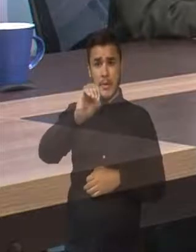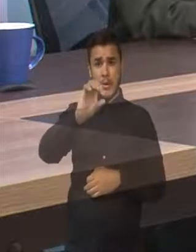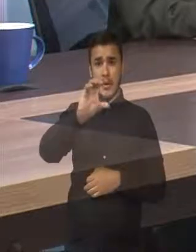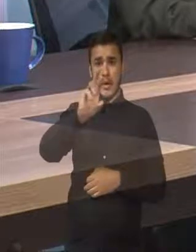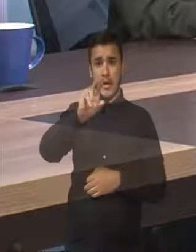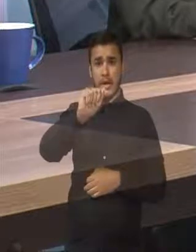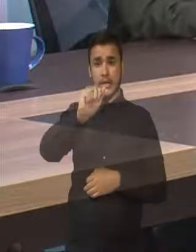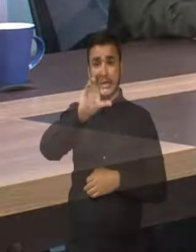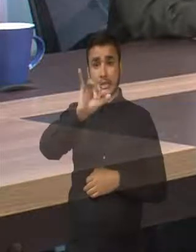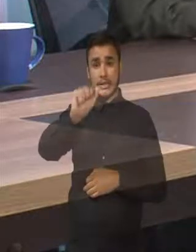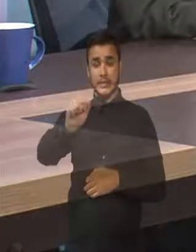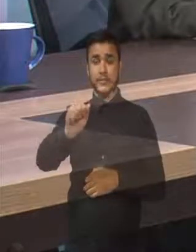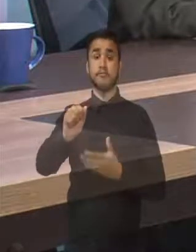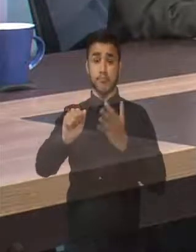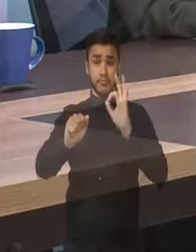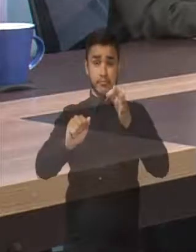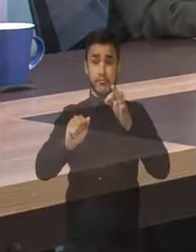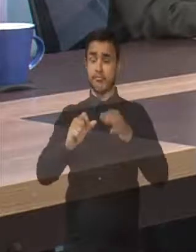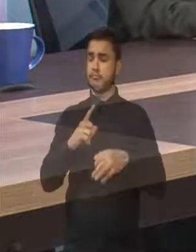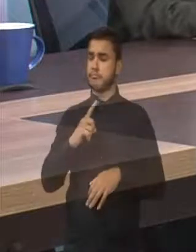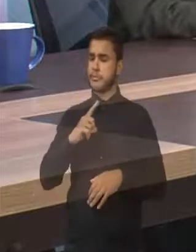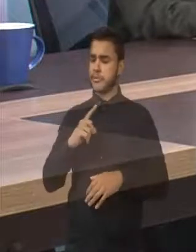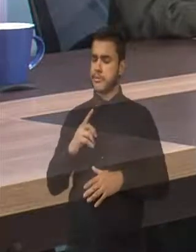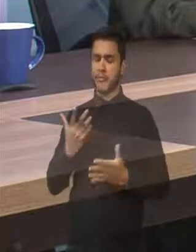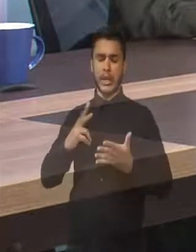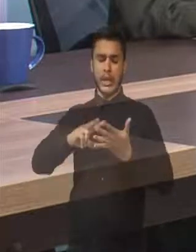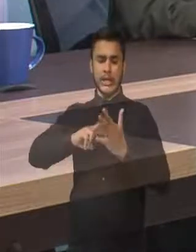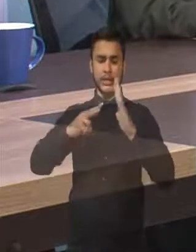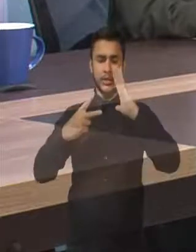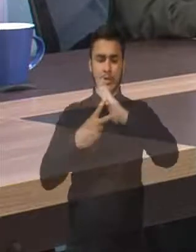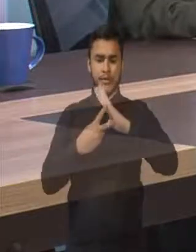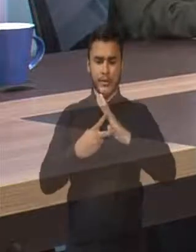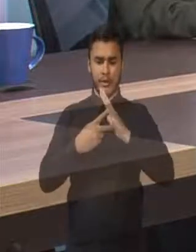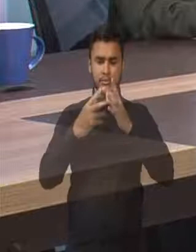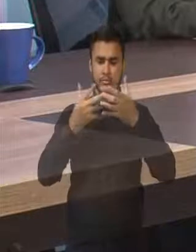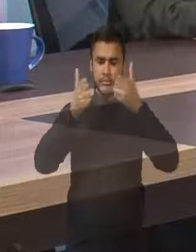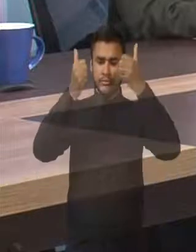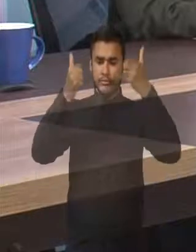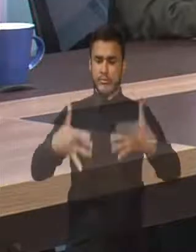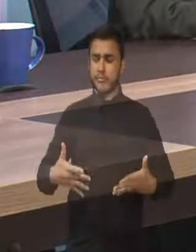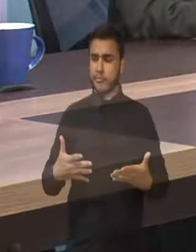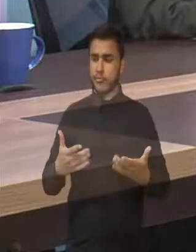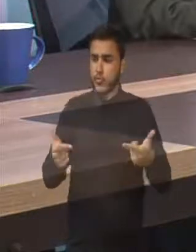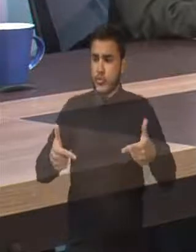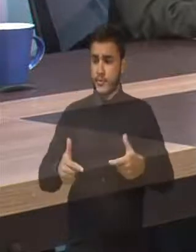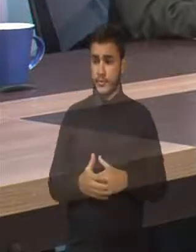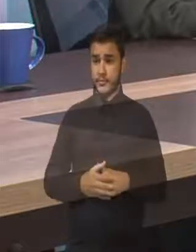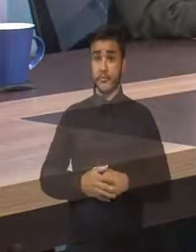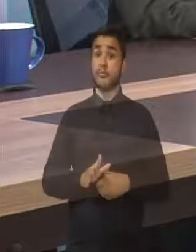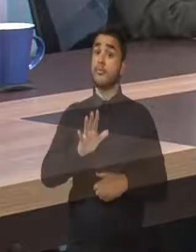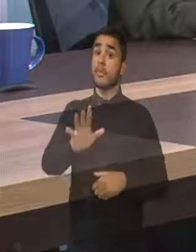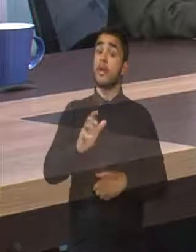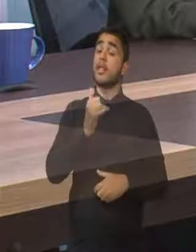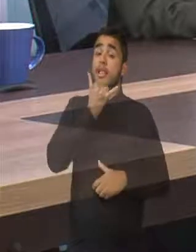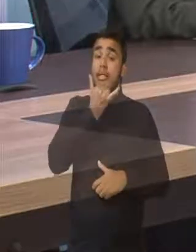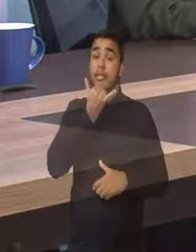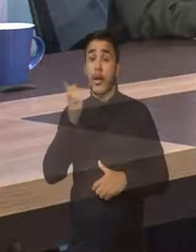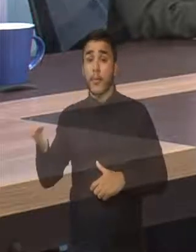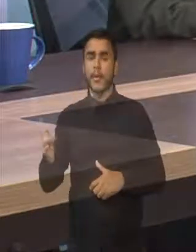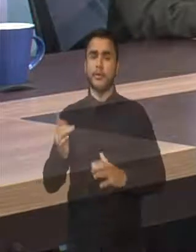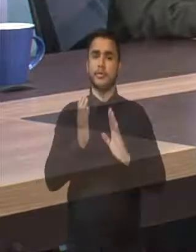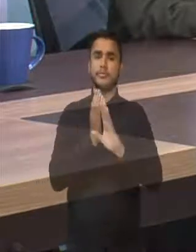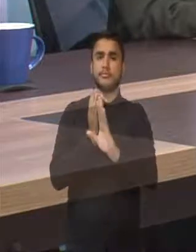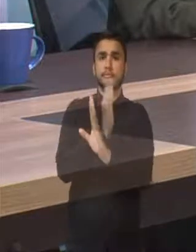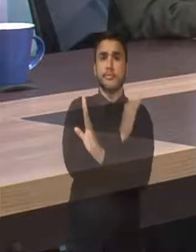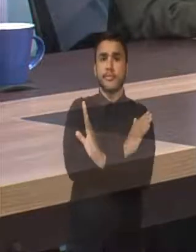no século XXI, não se tem ainda uma definição muito clara sobre a democracia, porque isso varia não só no tempo, como varia na cultura de